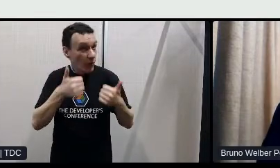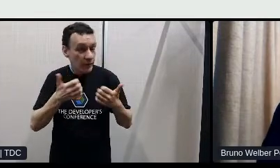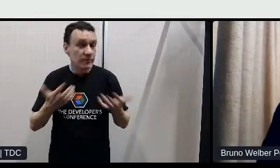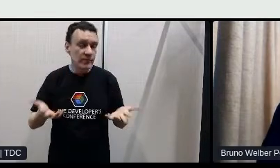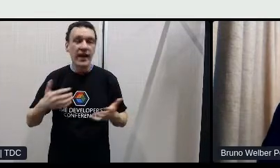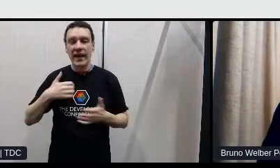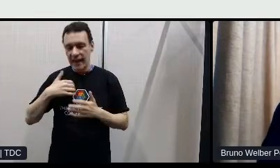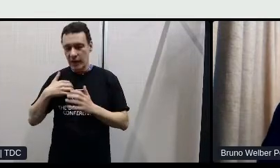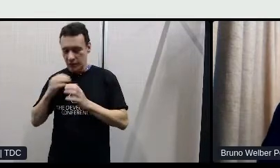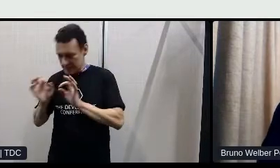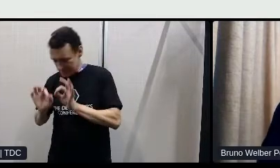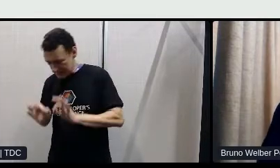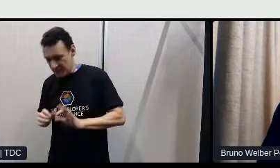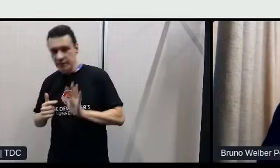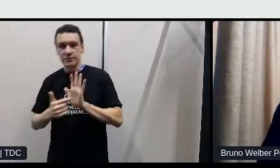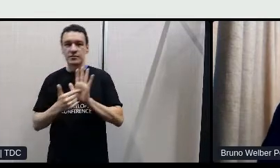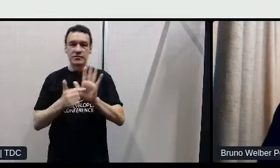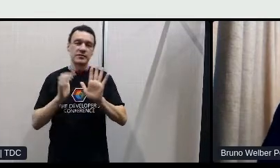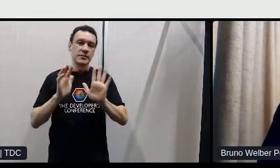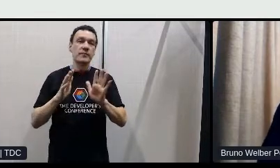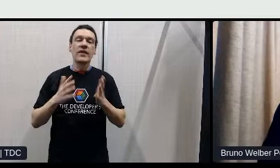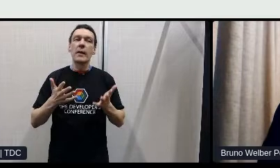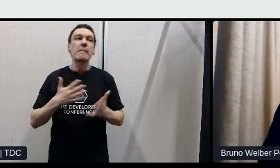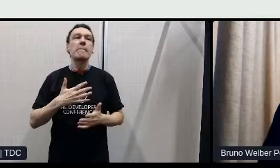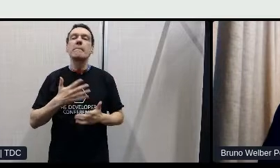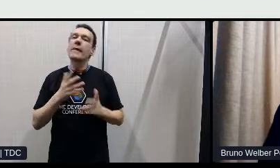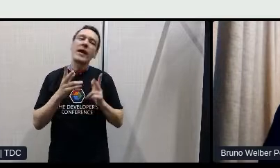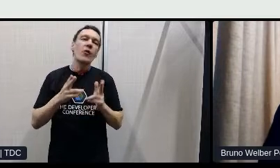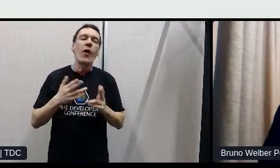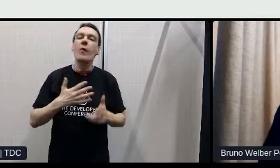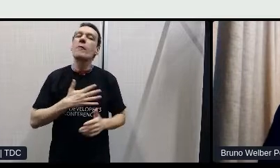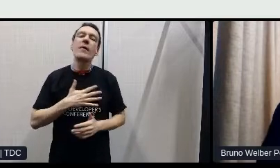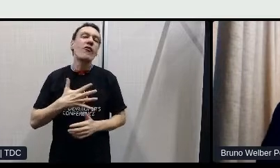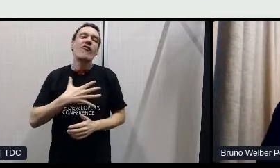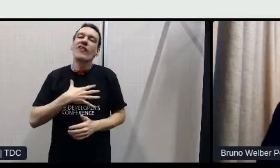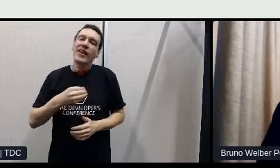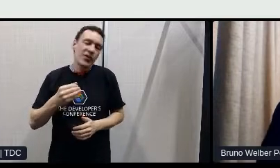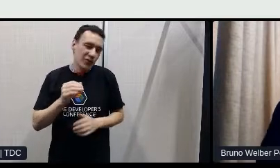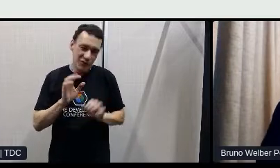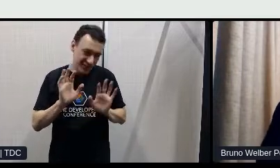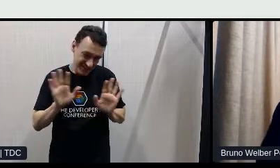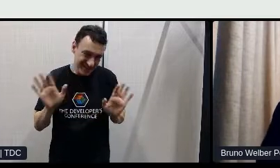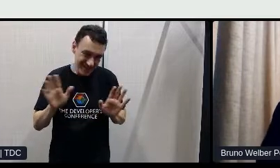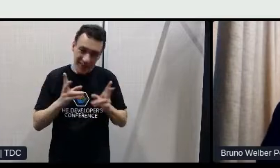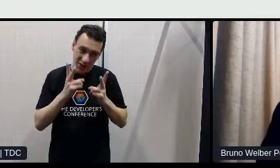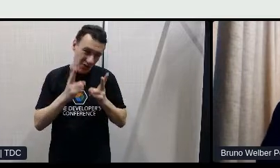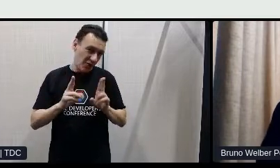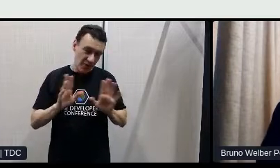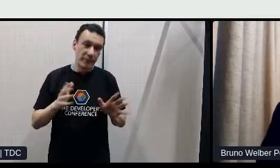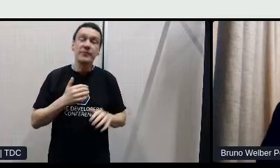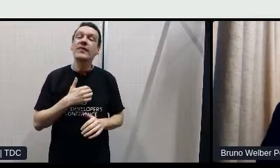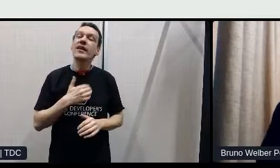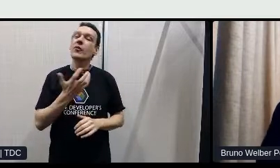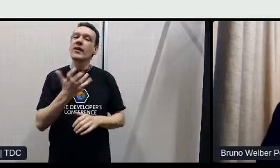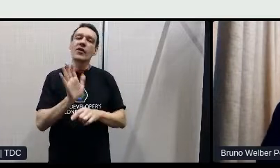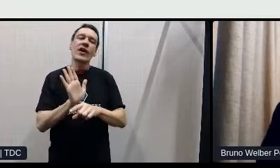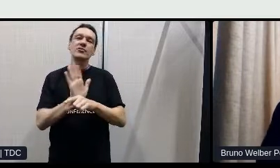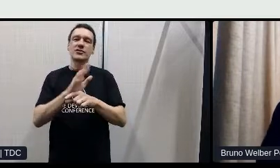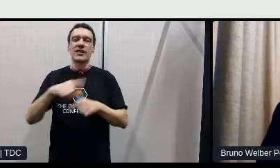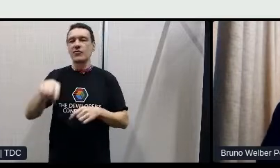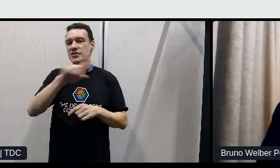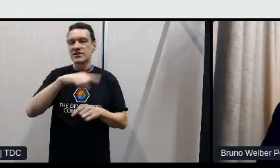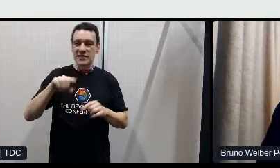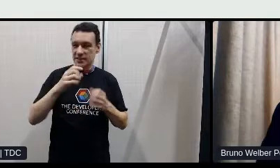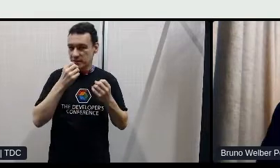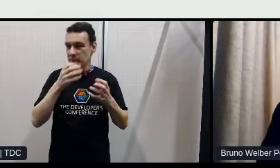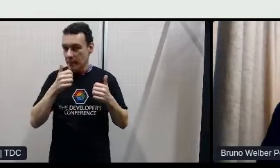tenho muito carinho por ele, que é praticamente um filho meu online. E eu espero contribuir e colaborar com vocês em